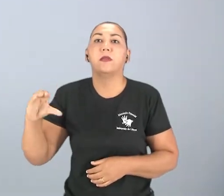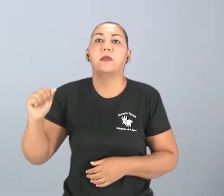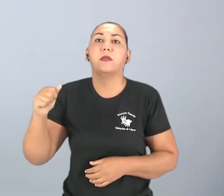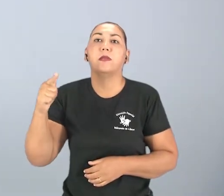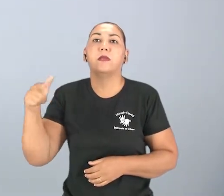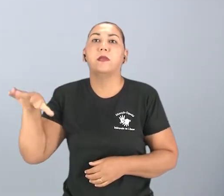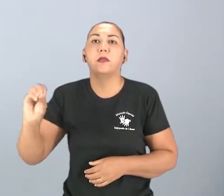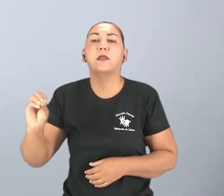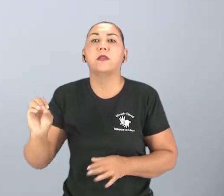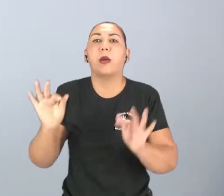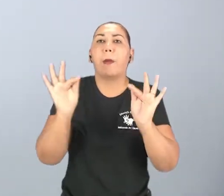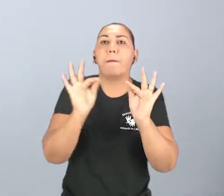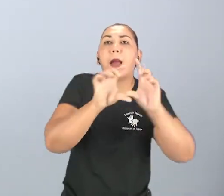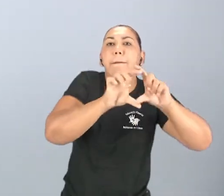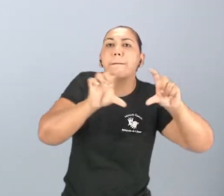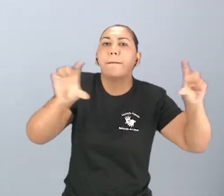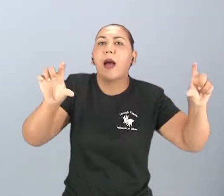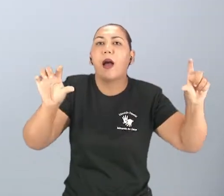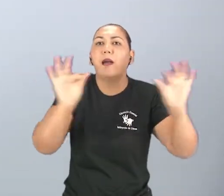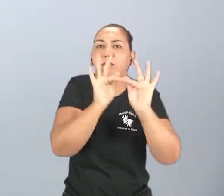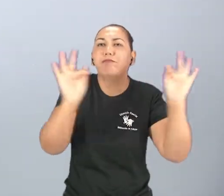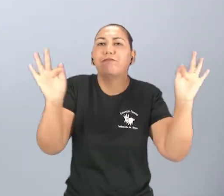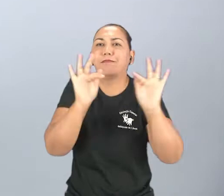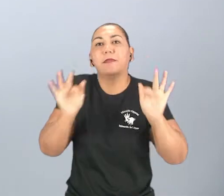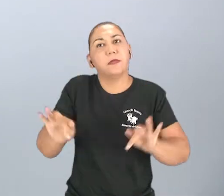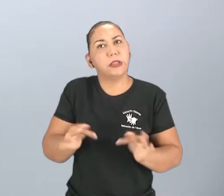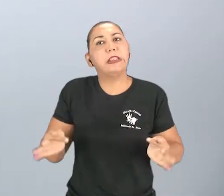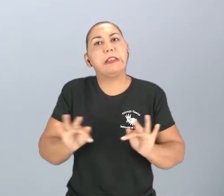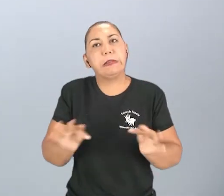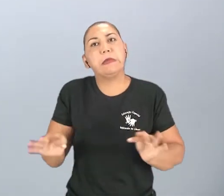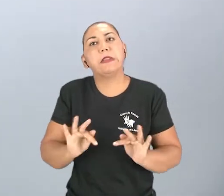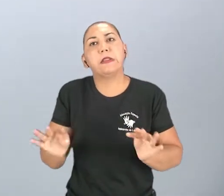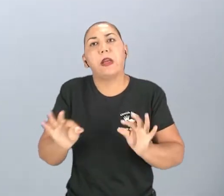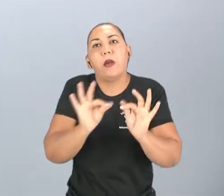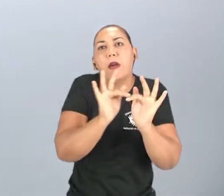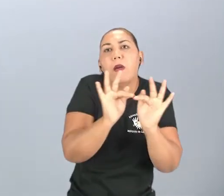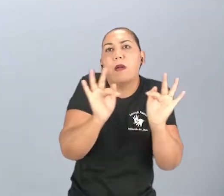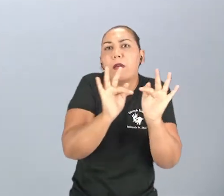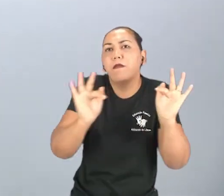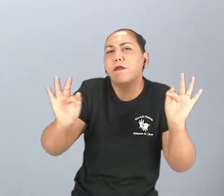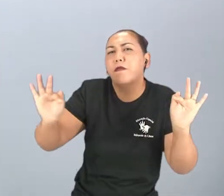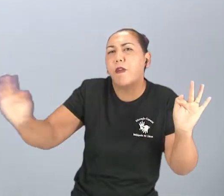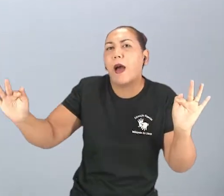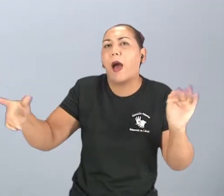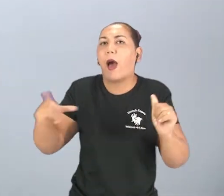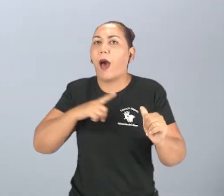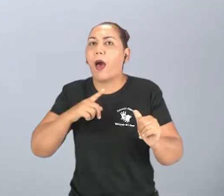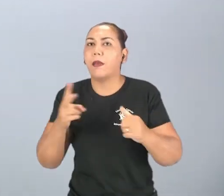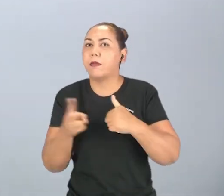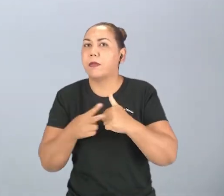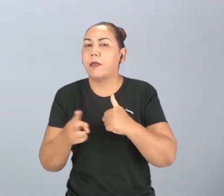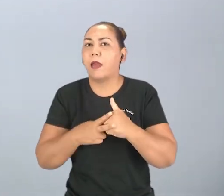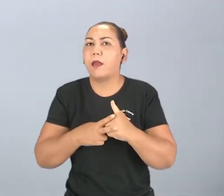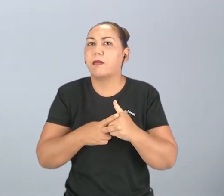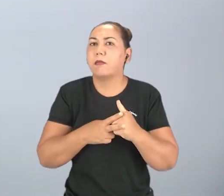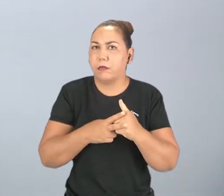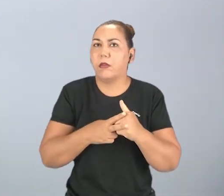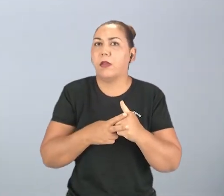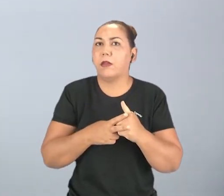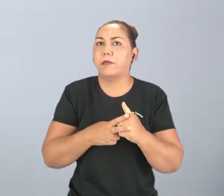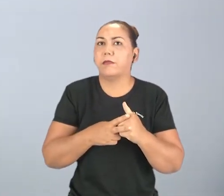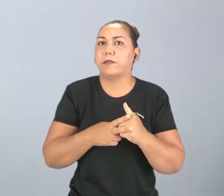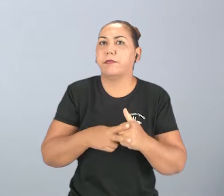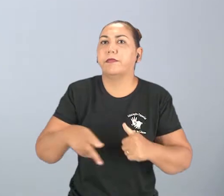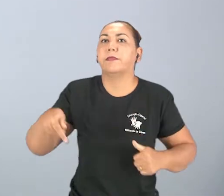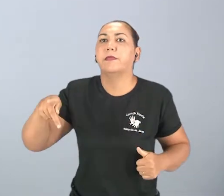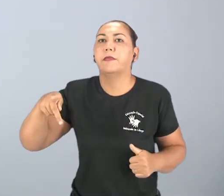pensando num período simples, né? Numa frase simples, um enunciado. Uma extensão frasal que contém um verbo, ela vai ser chamada aí de